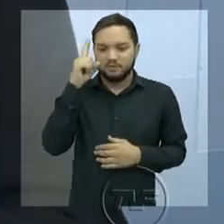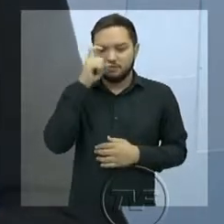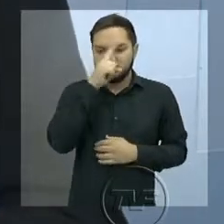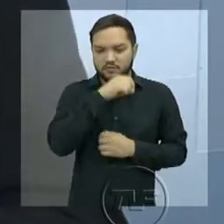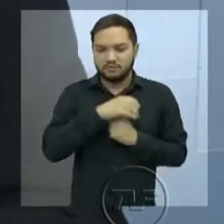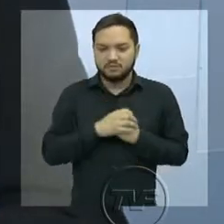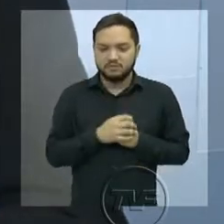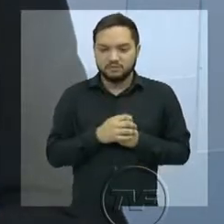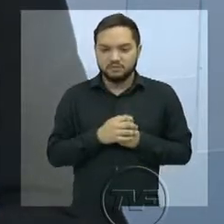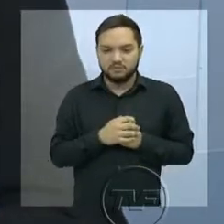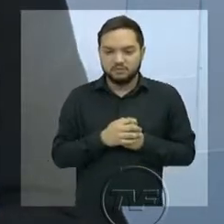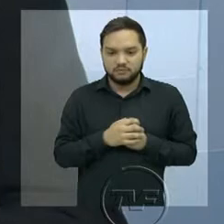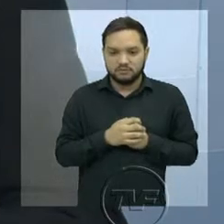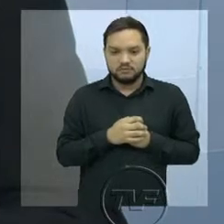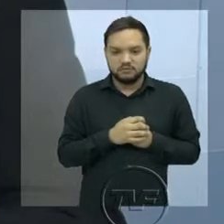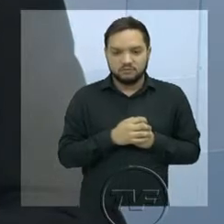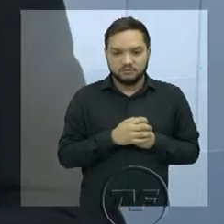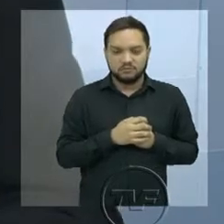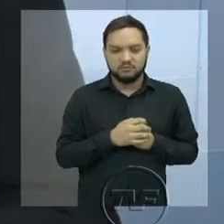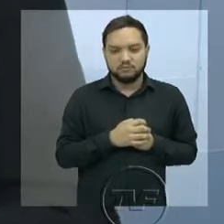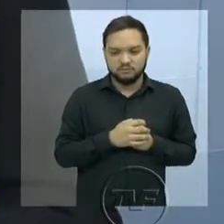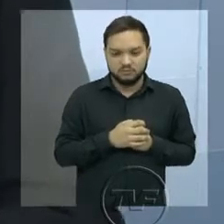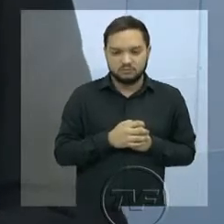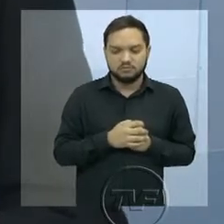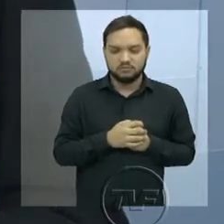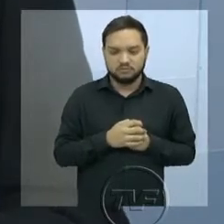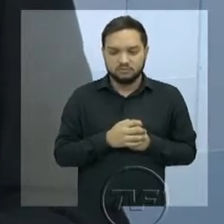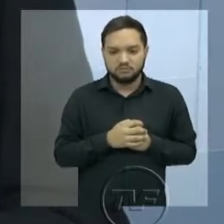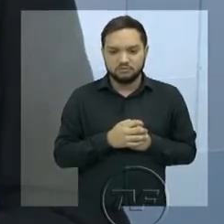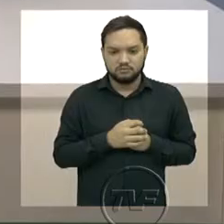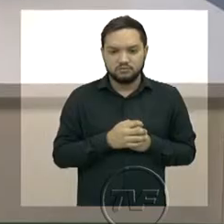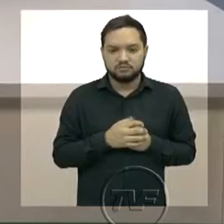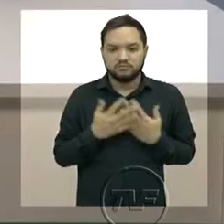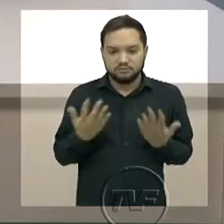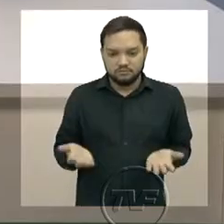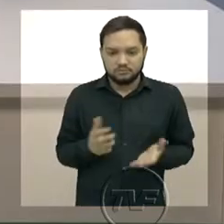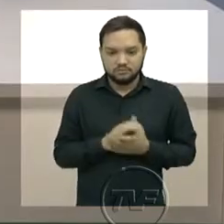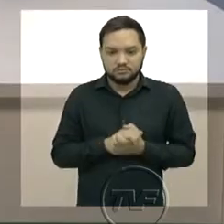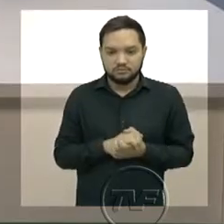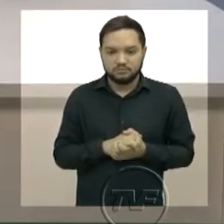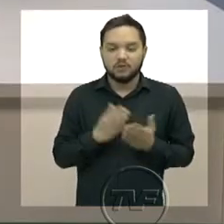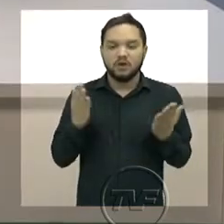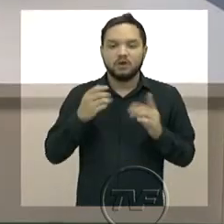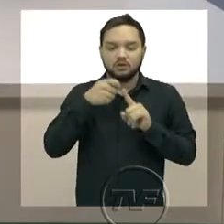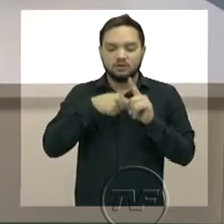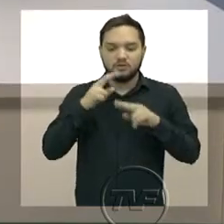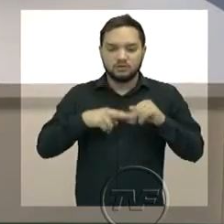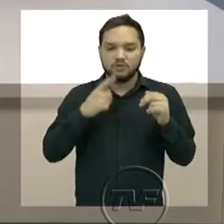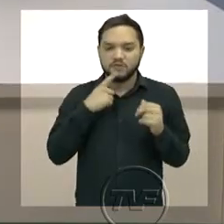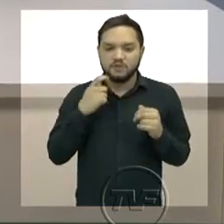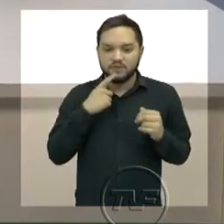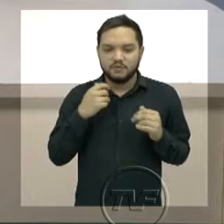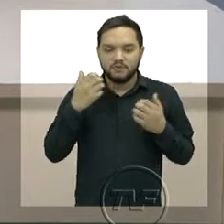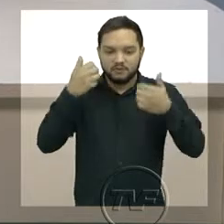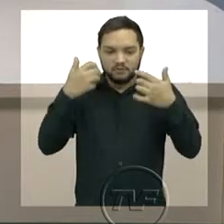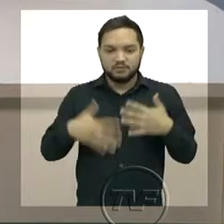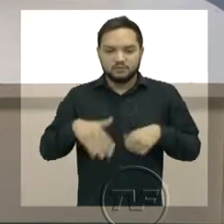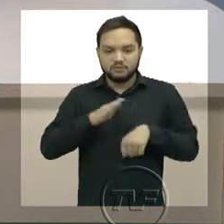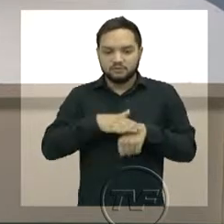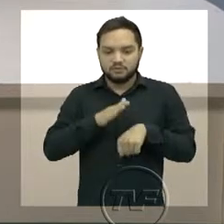algo custoso e doloroso para a família. Muito bem, nós falamos do Junho Vermelho, uma